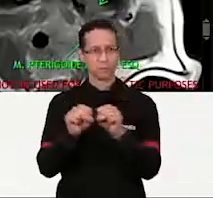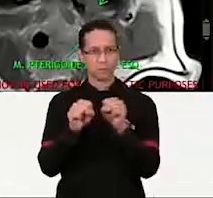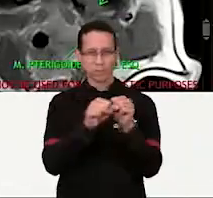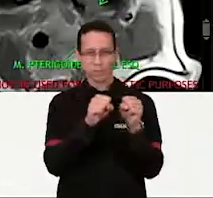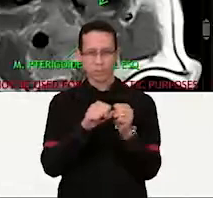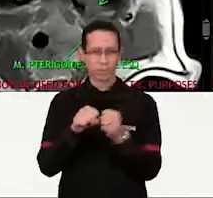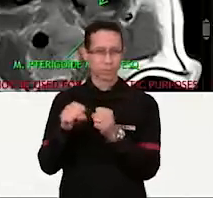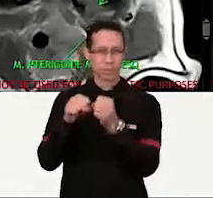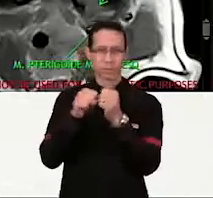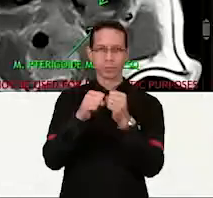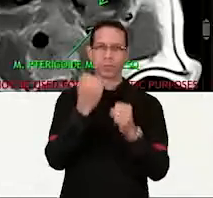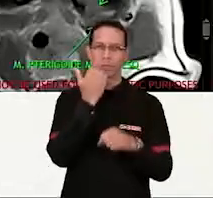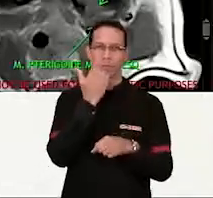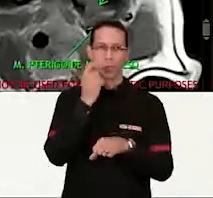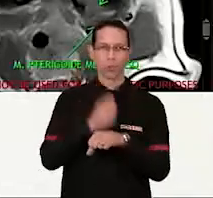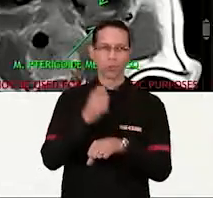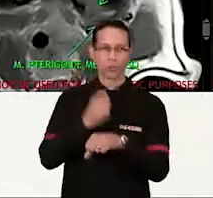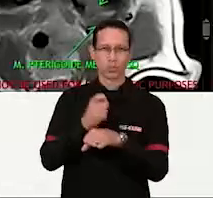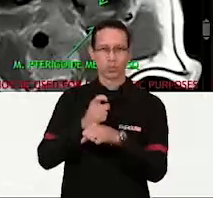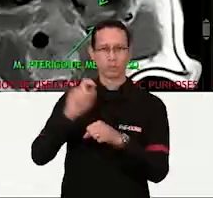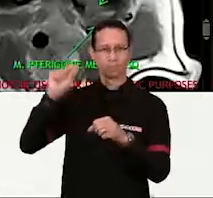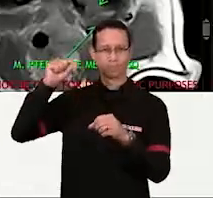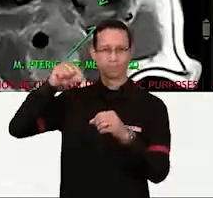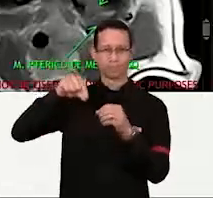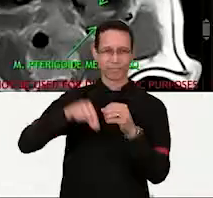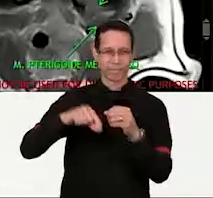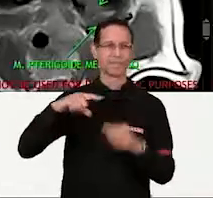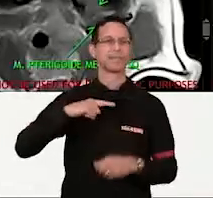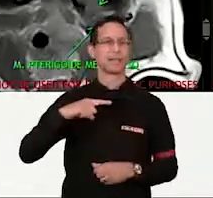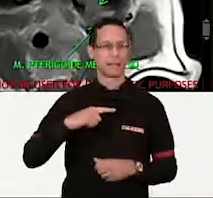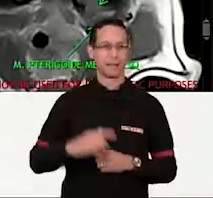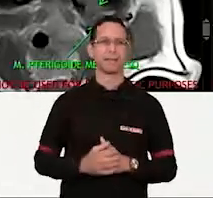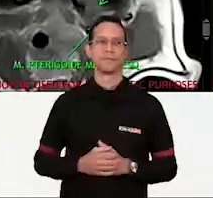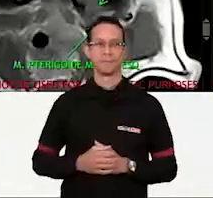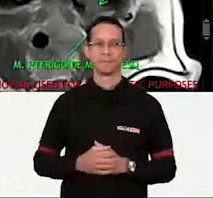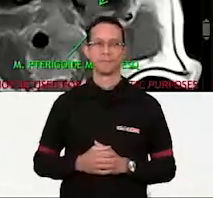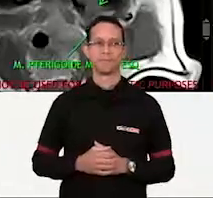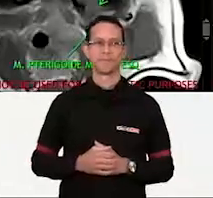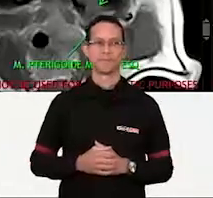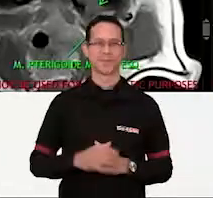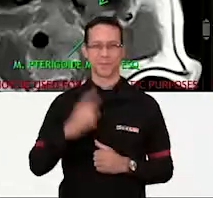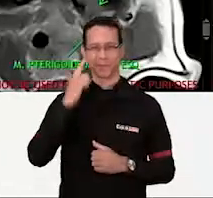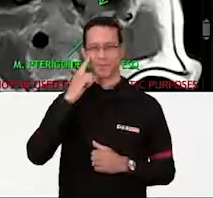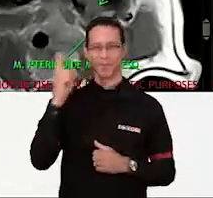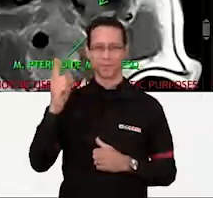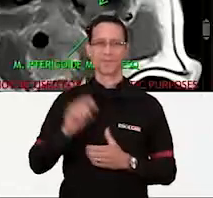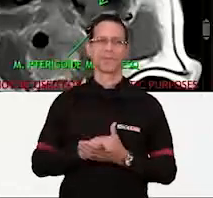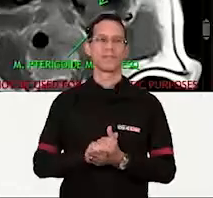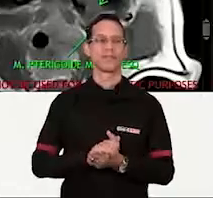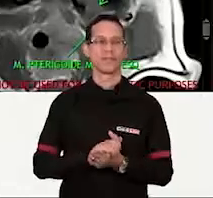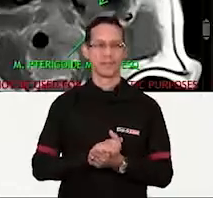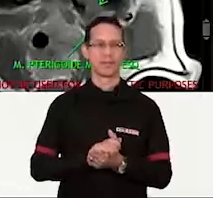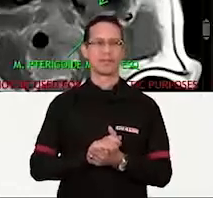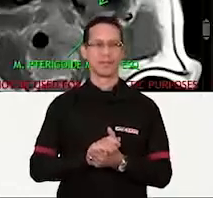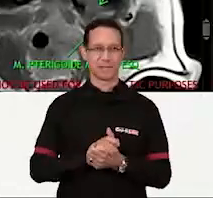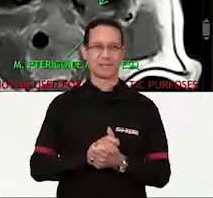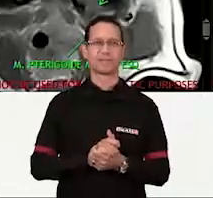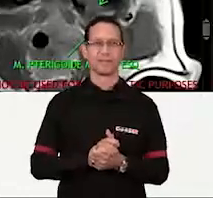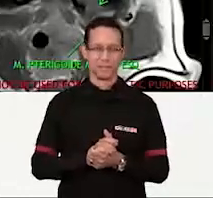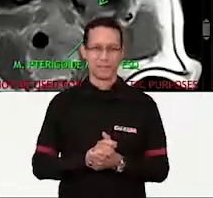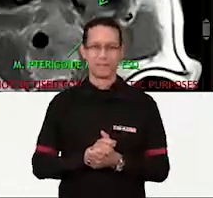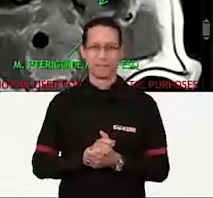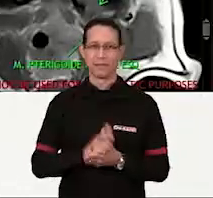óssea justamente na orelha interna, né? Você consegue, deixa aparecer aí que eu mostro para vocês. Você consegue